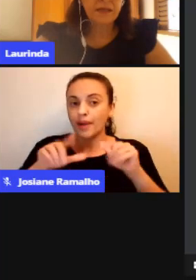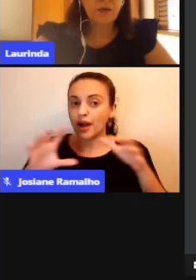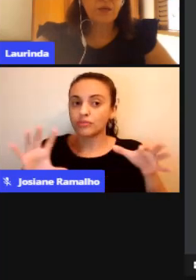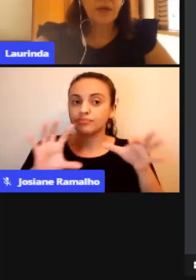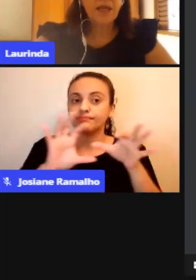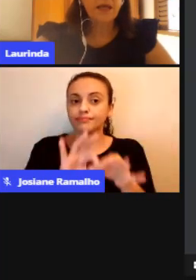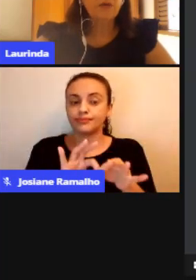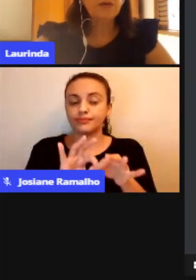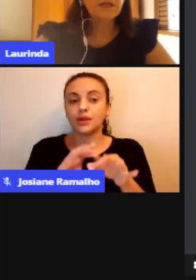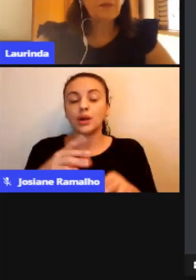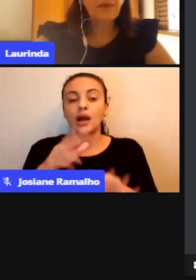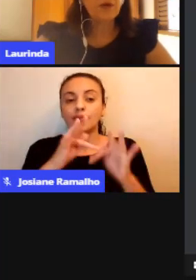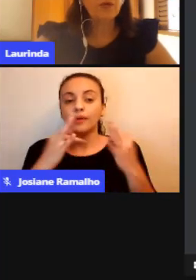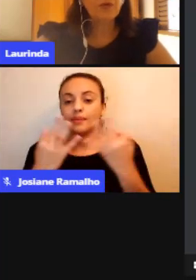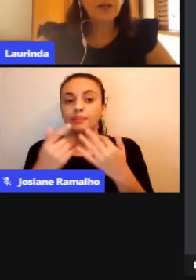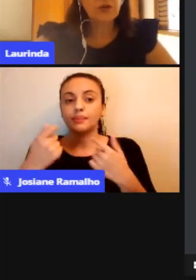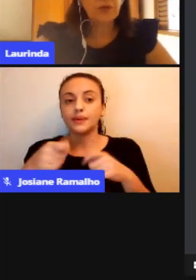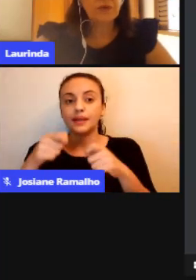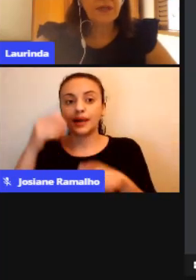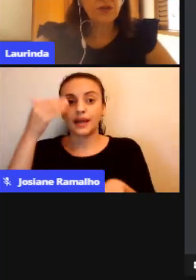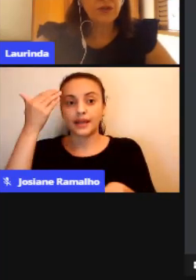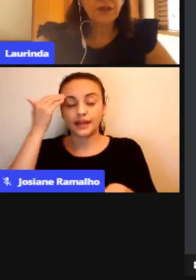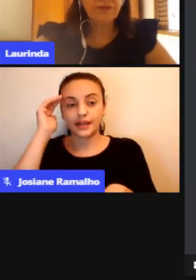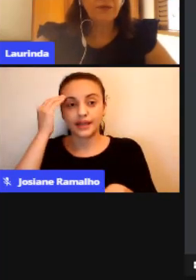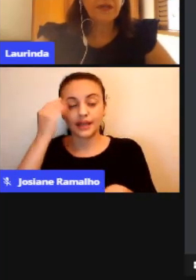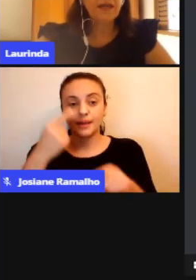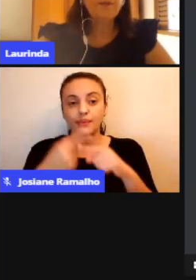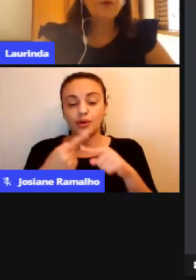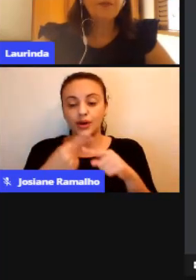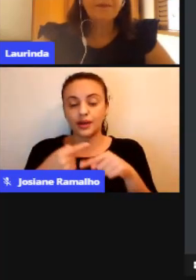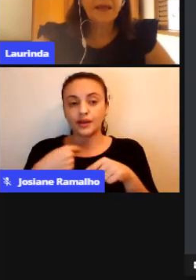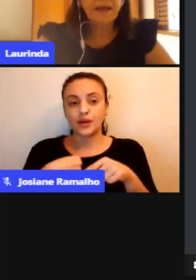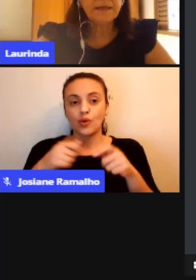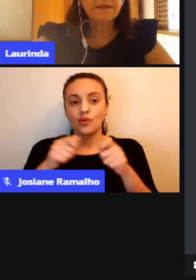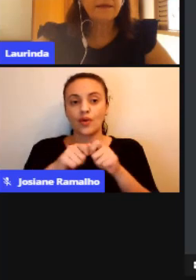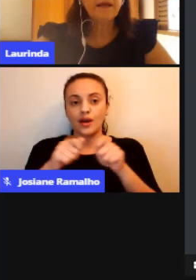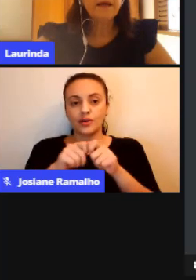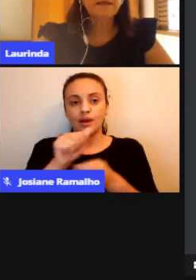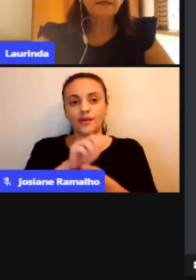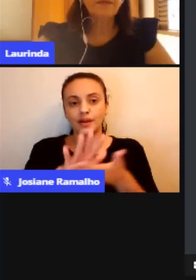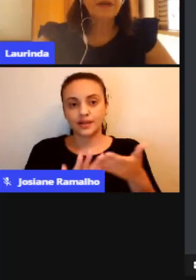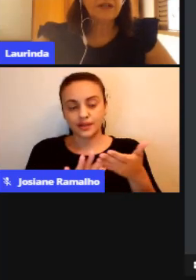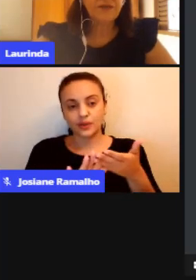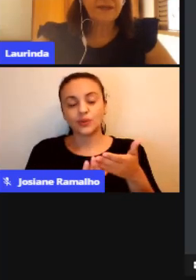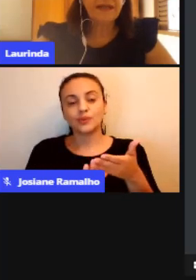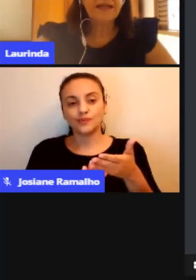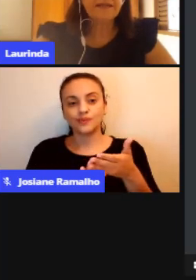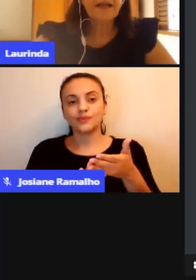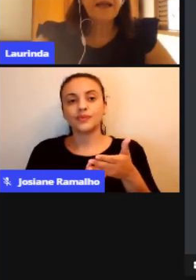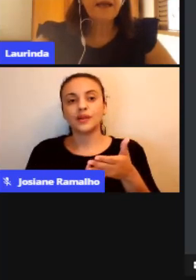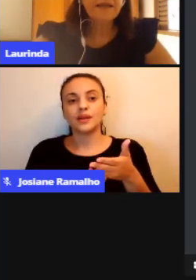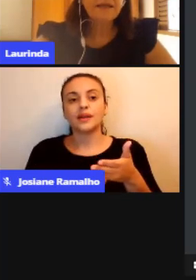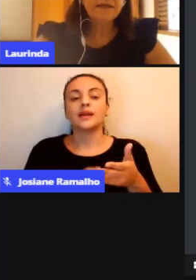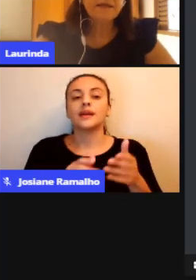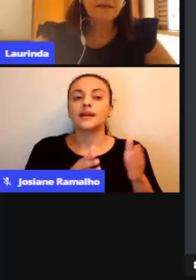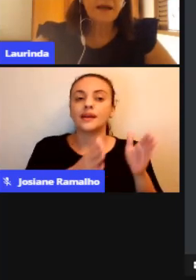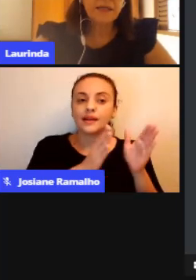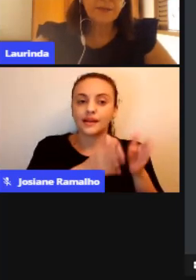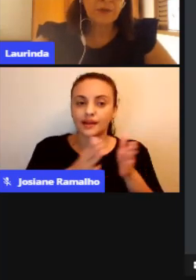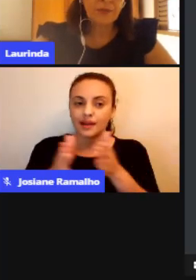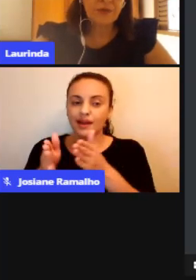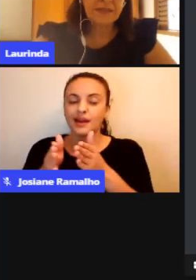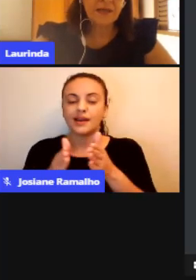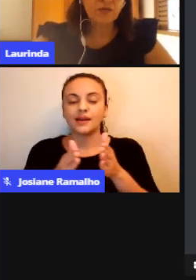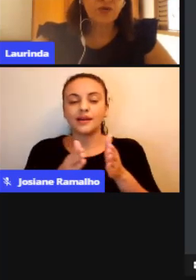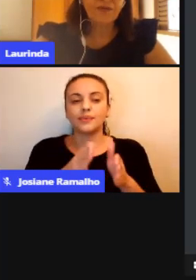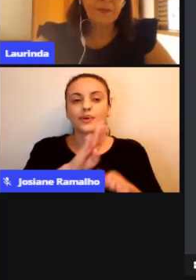faço avaliação, que é o desempenho durante o ano letivo, que é por bimestre, que são atividades